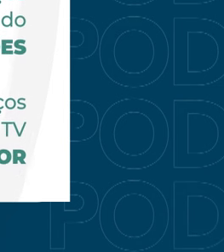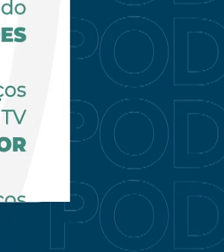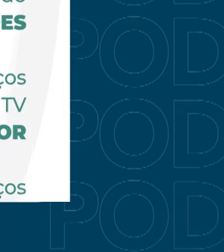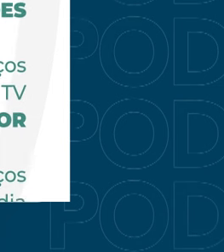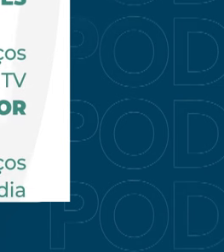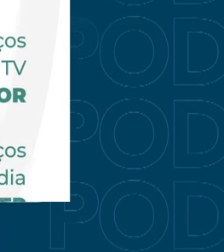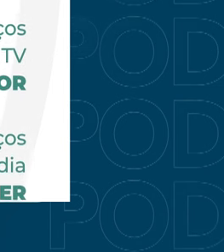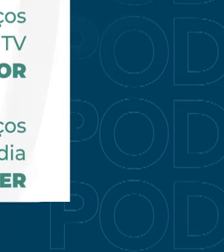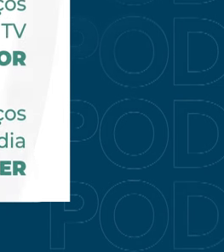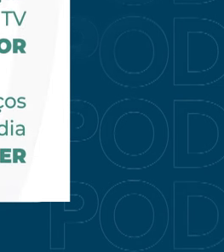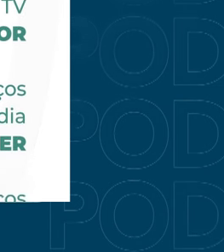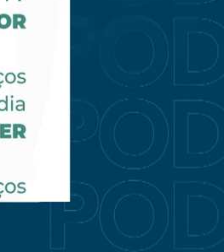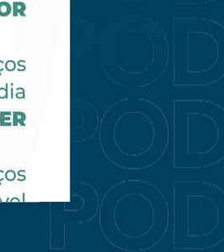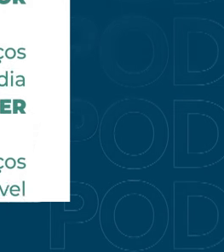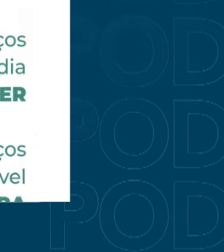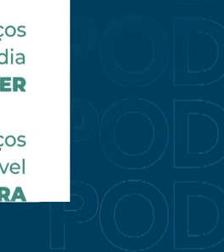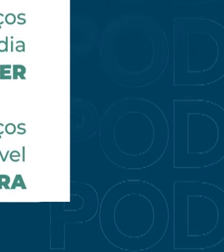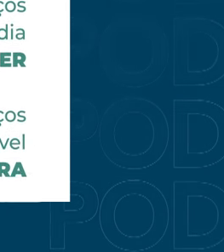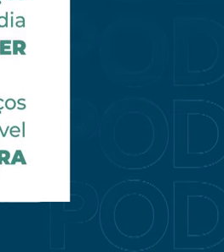he